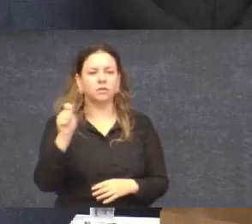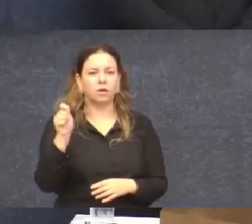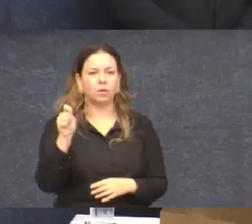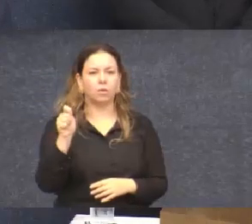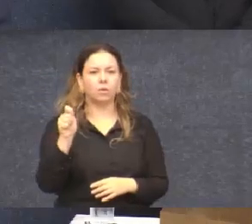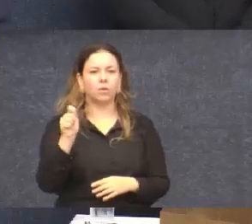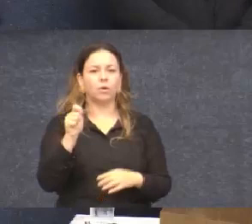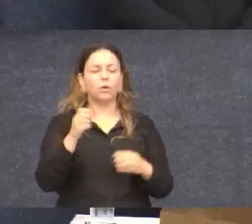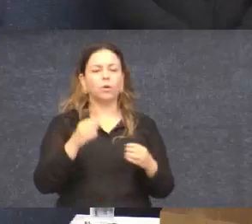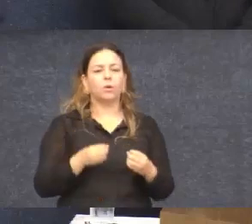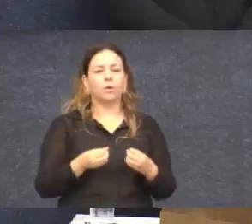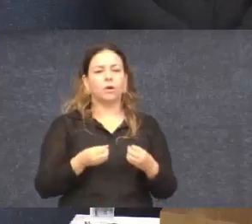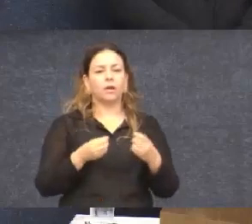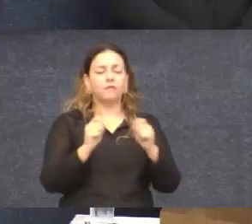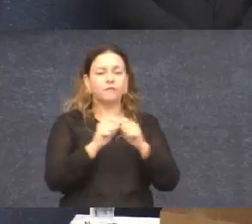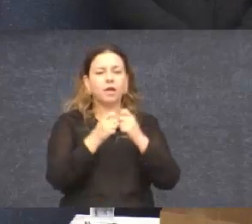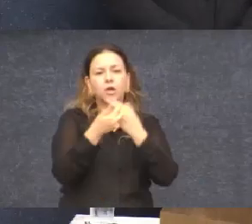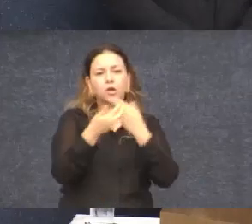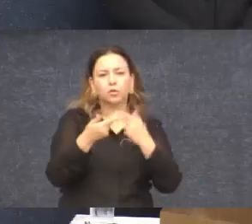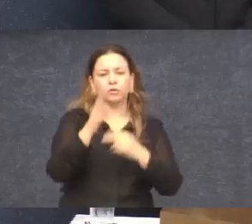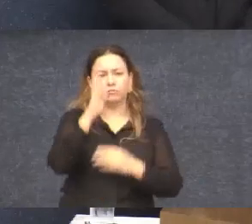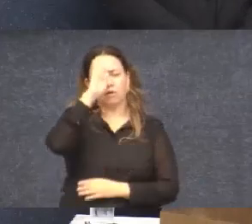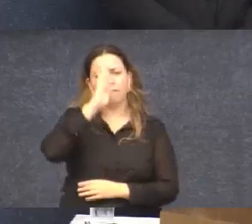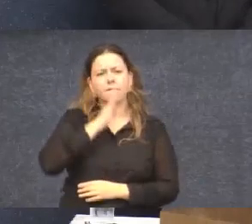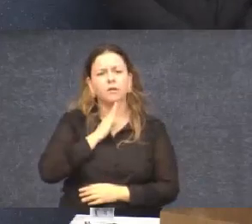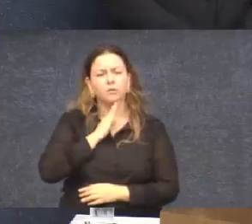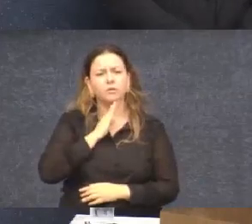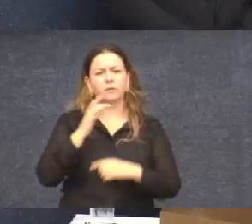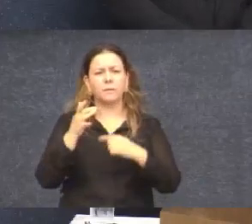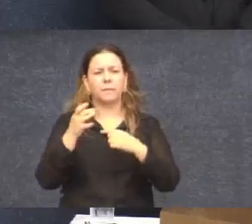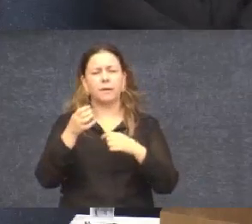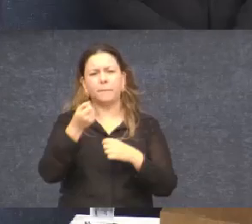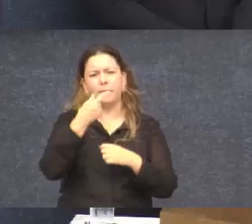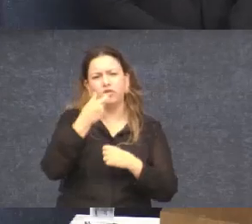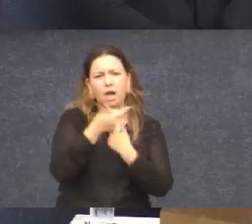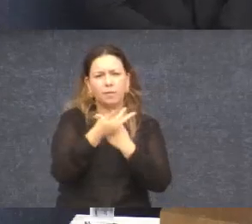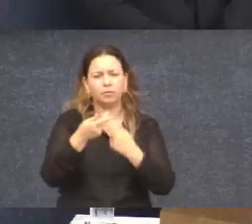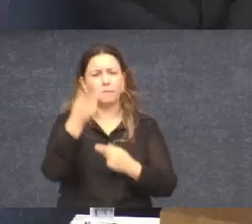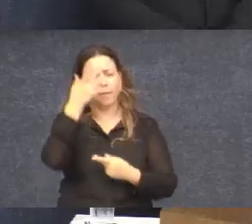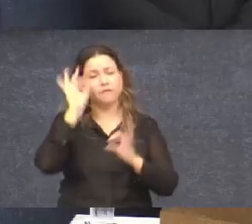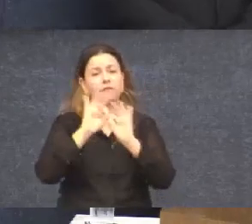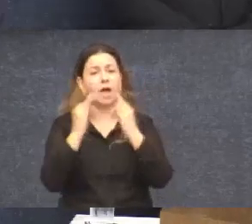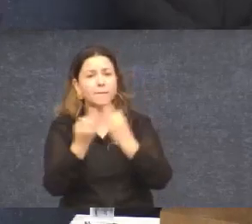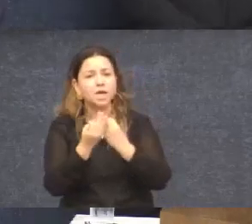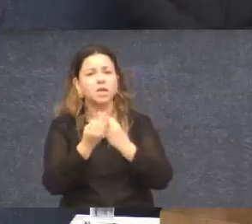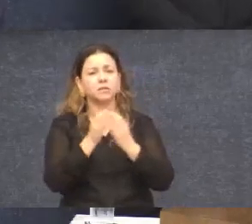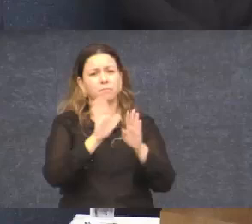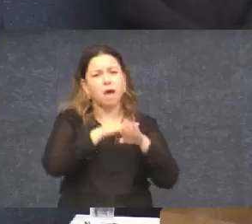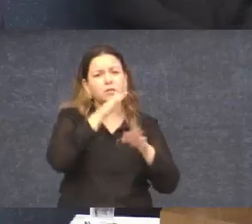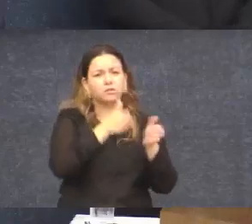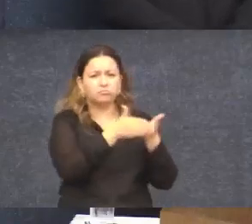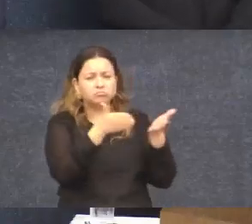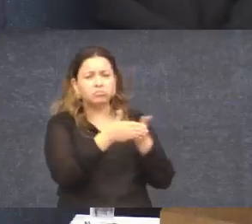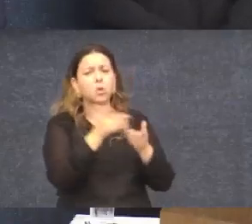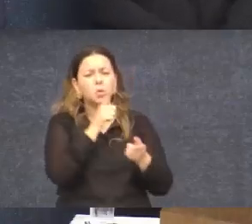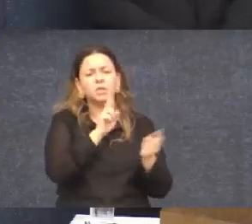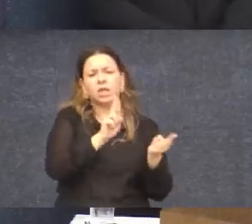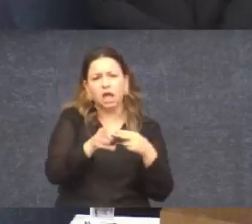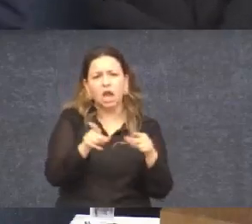coloca medicamento de alto custo gratuitamente para tantas famílias carentes, internações, tanta coisa.